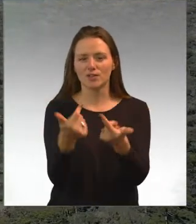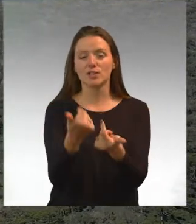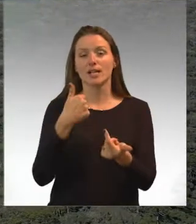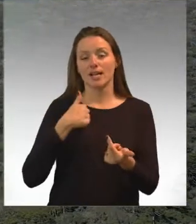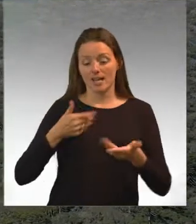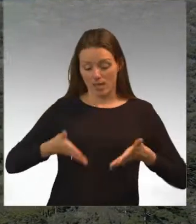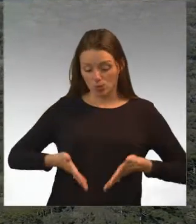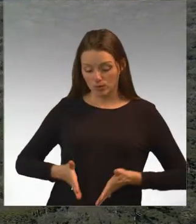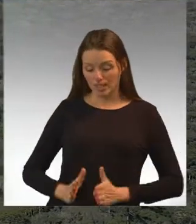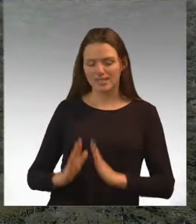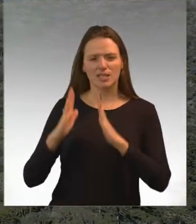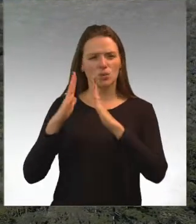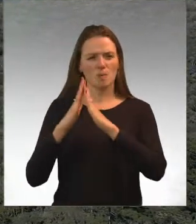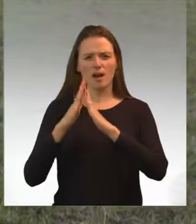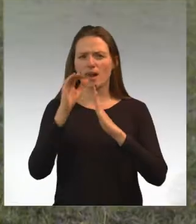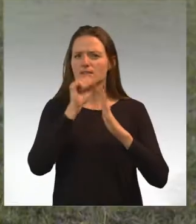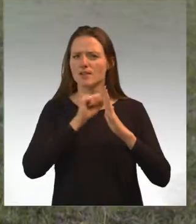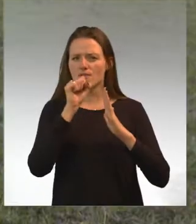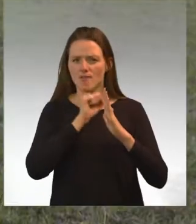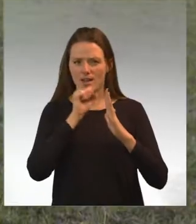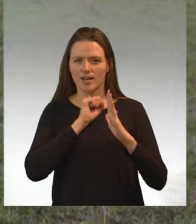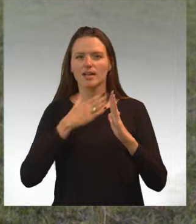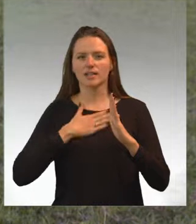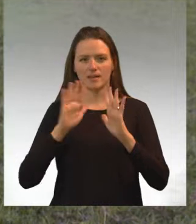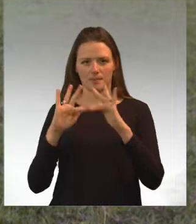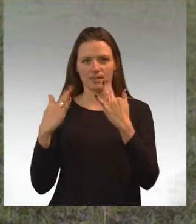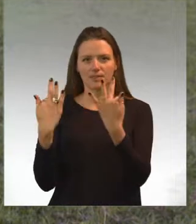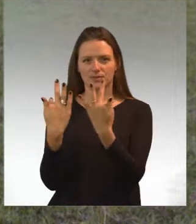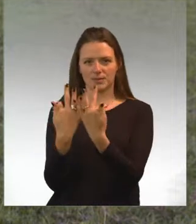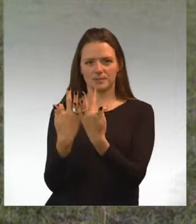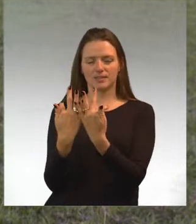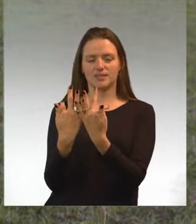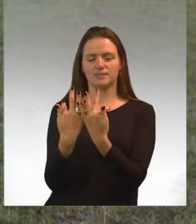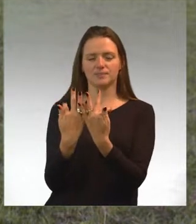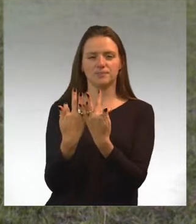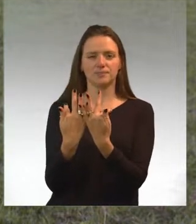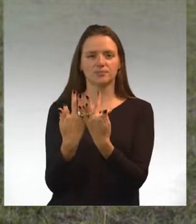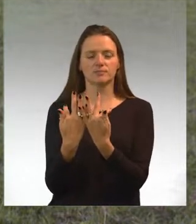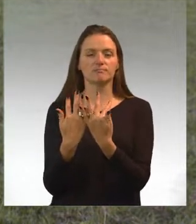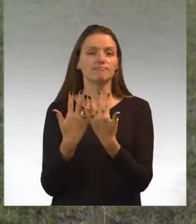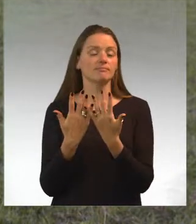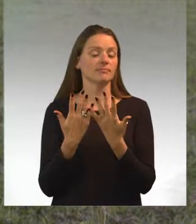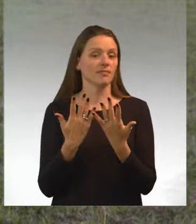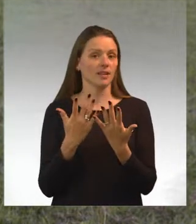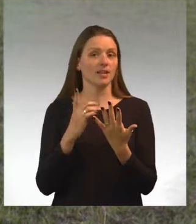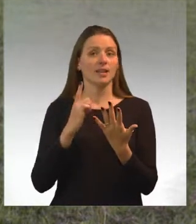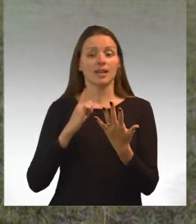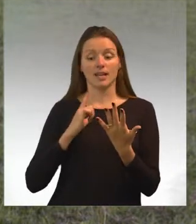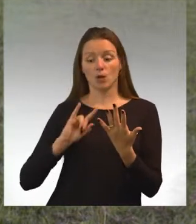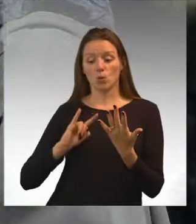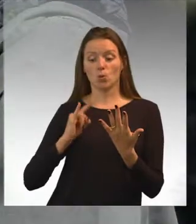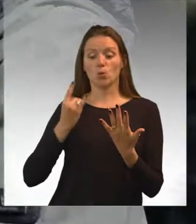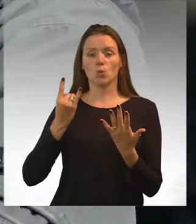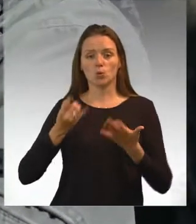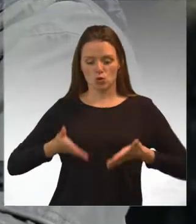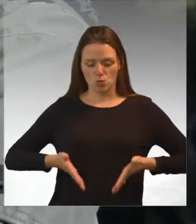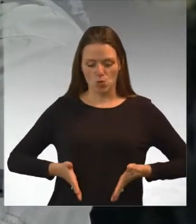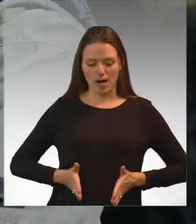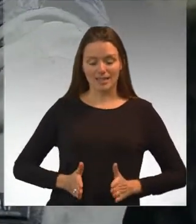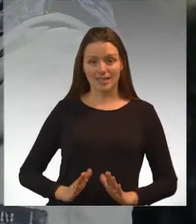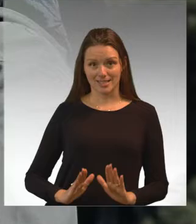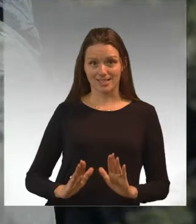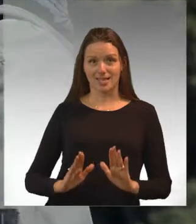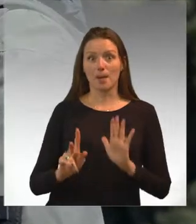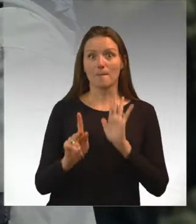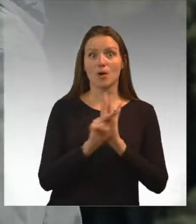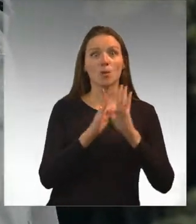nasci numa casa muito antiga da minha família, onde fui o último a nascer de parteira em